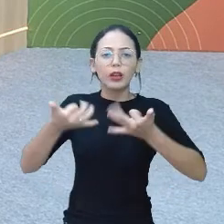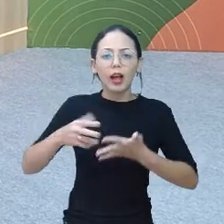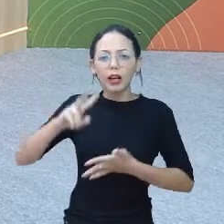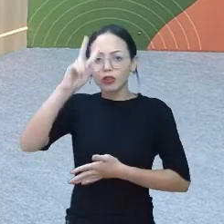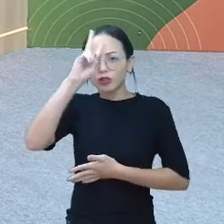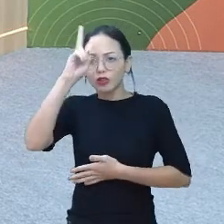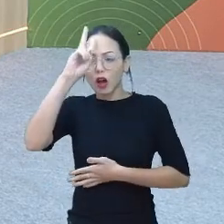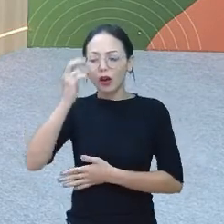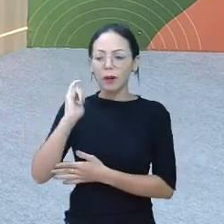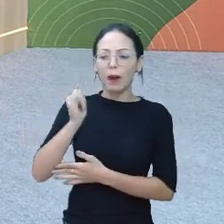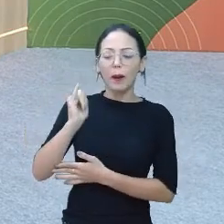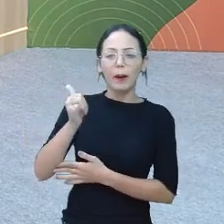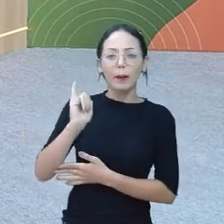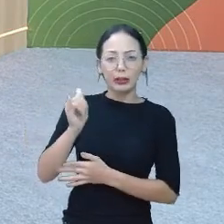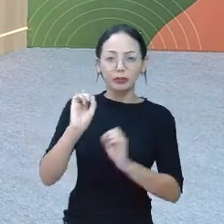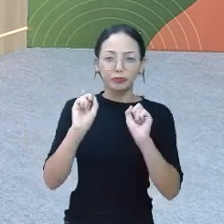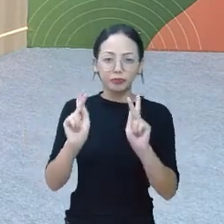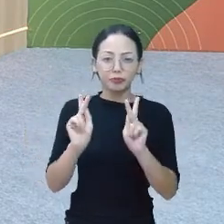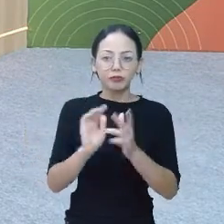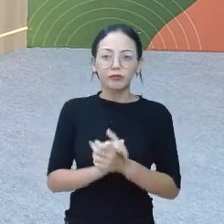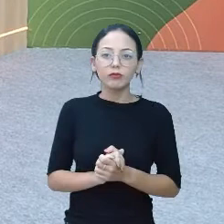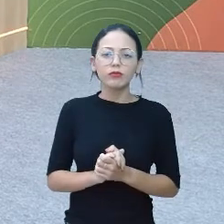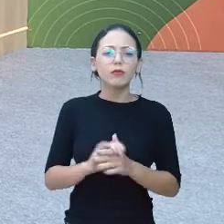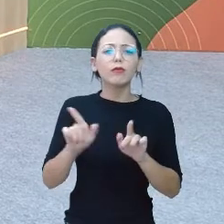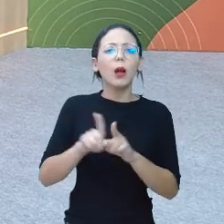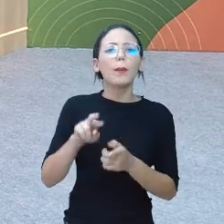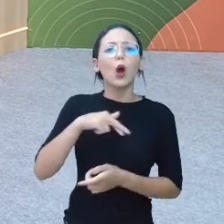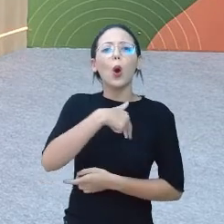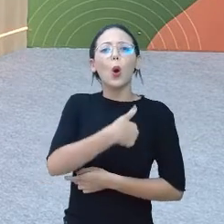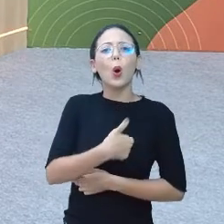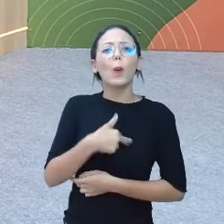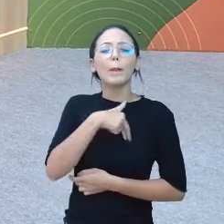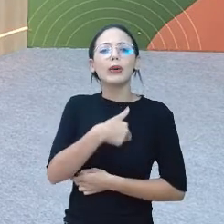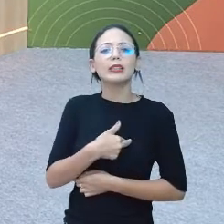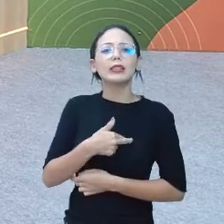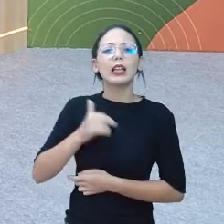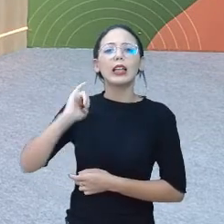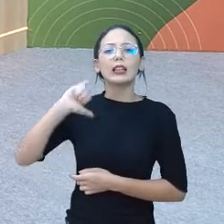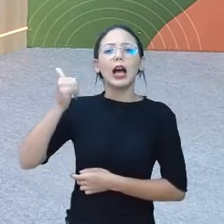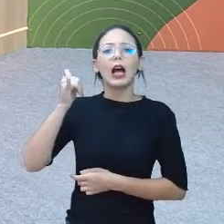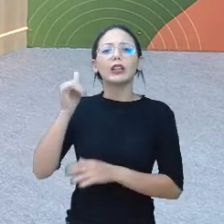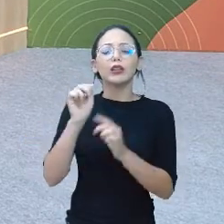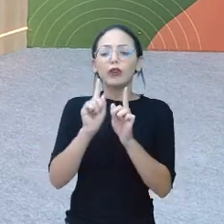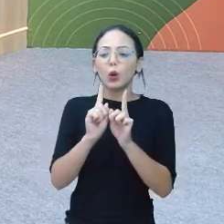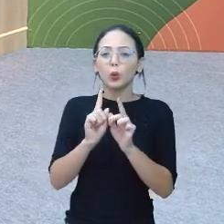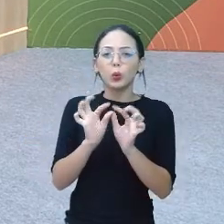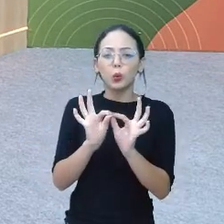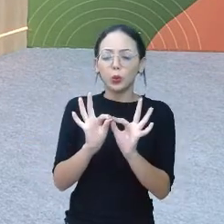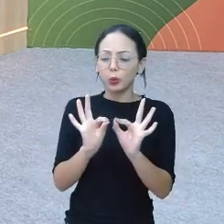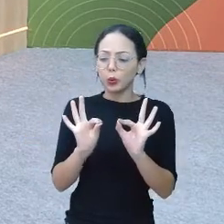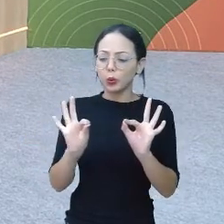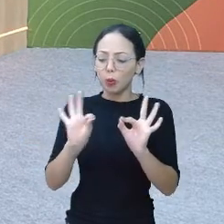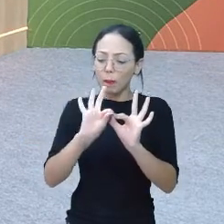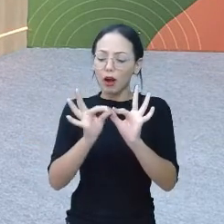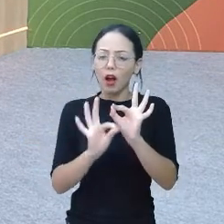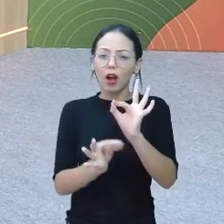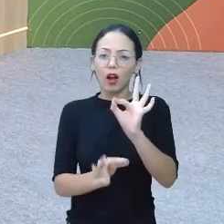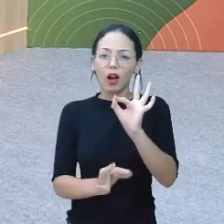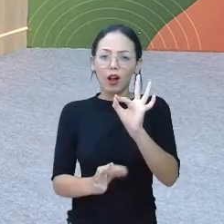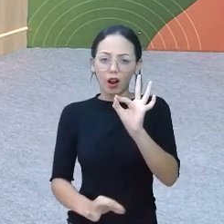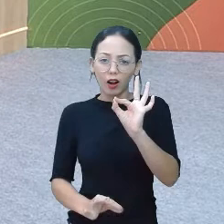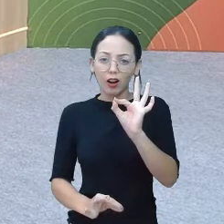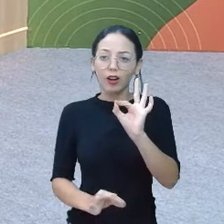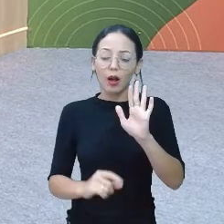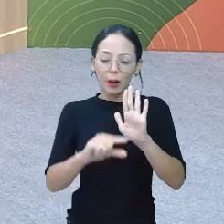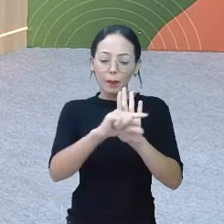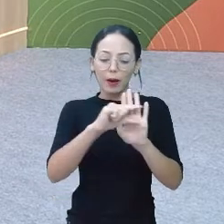narrativas. Por exemplo, o romance, que é uma narrativa longa escrita em prosa, que é o contrário de